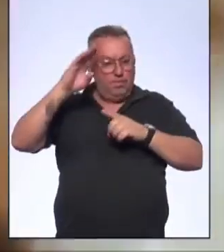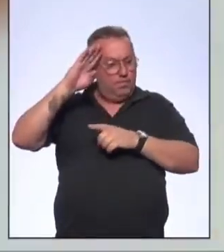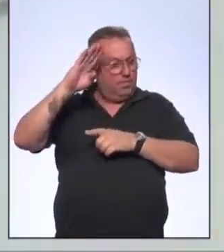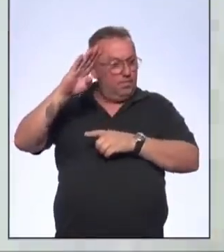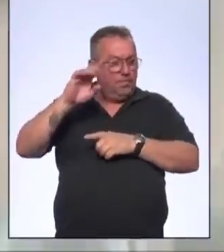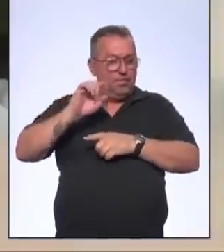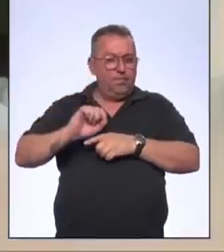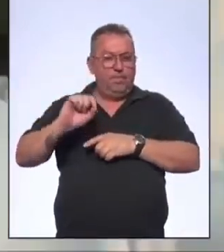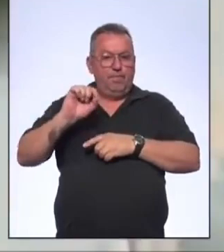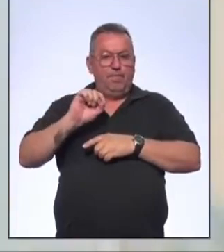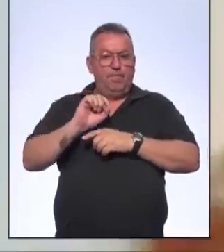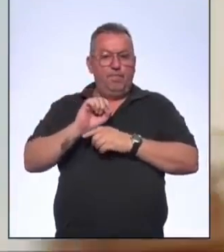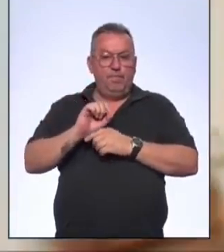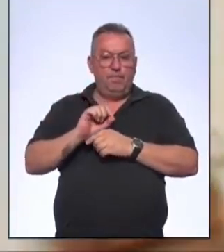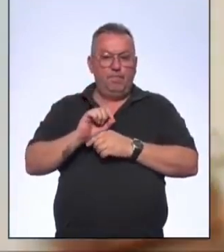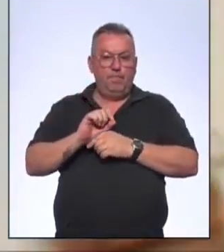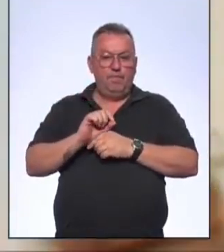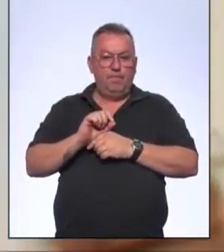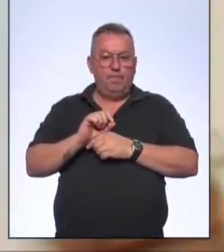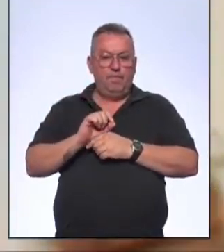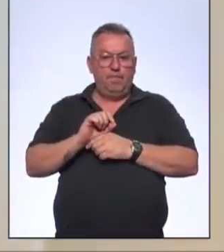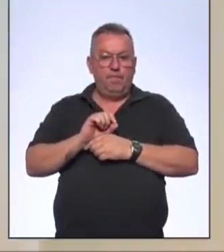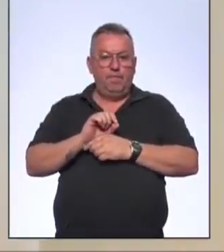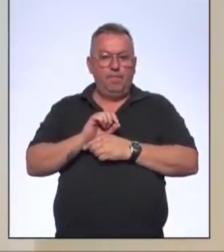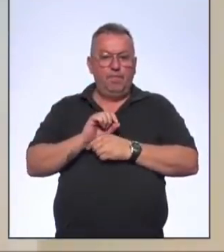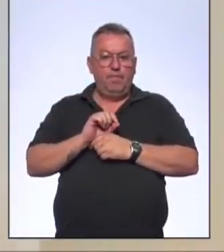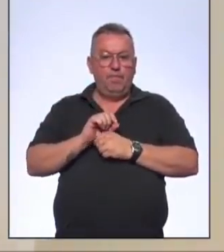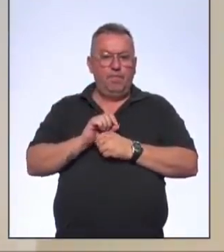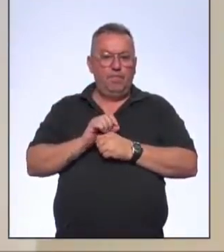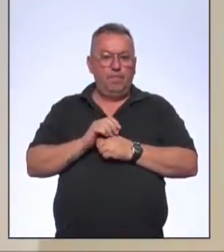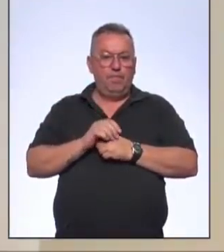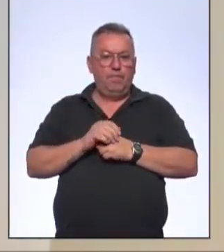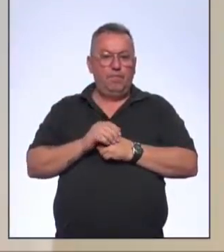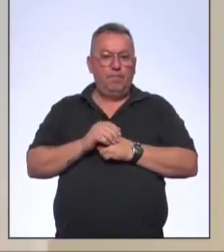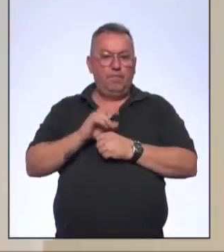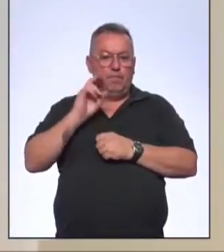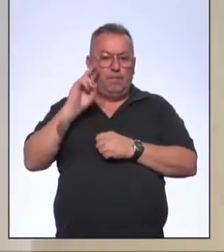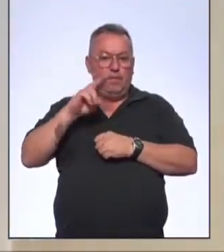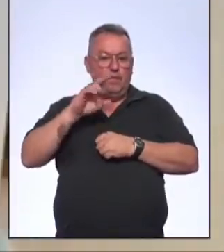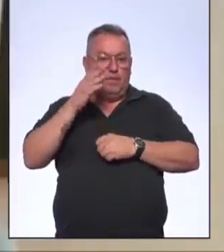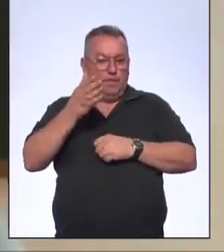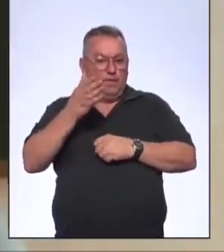nervoso central? O sistema nervoso central está aqui, ó, tá?